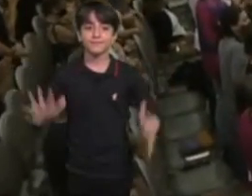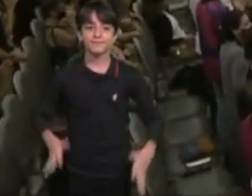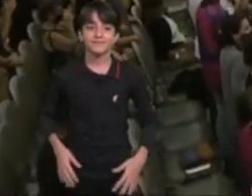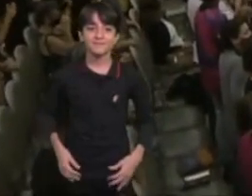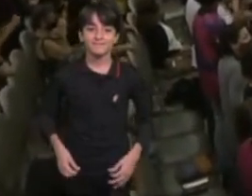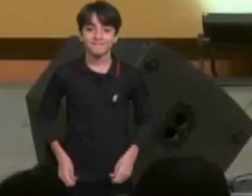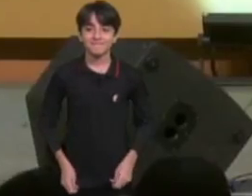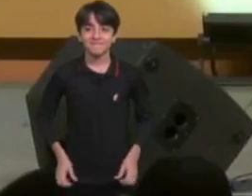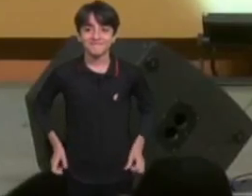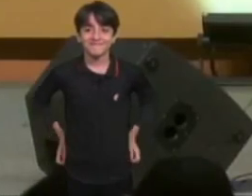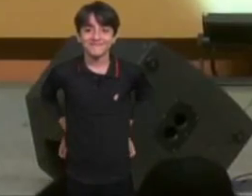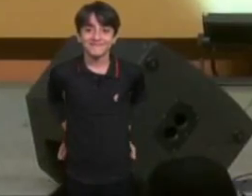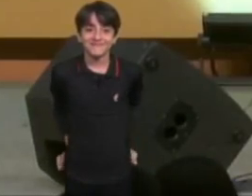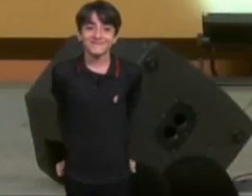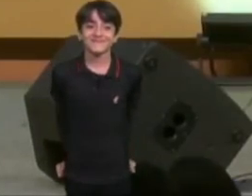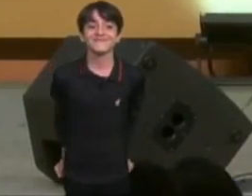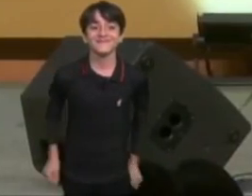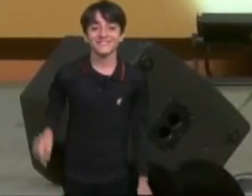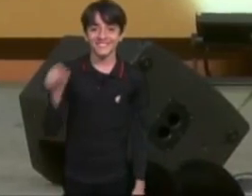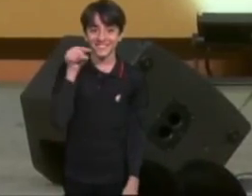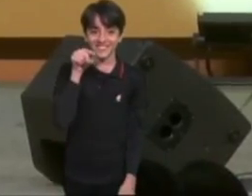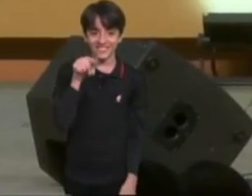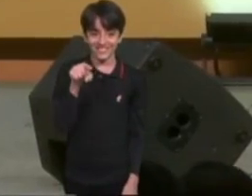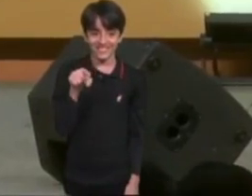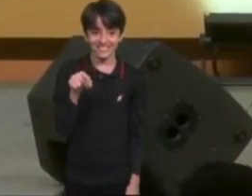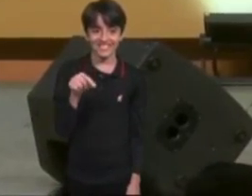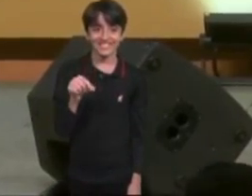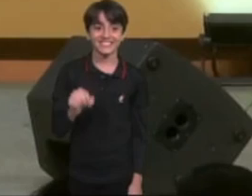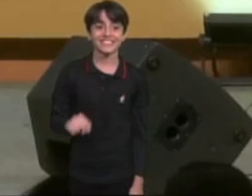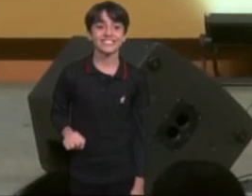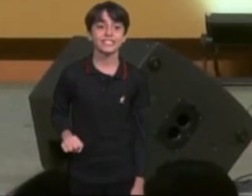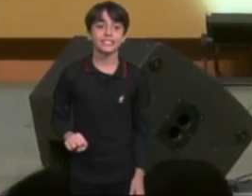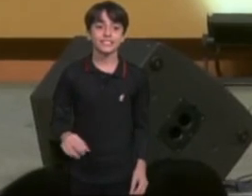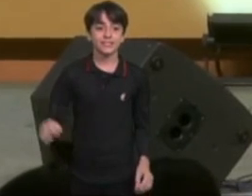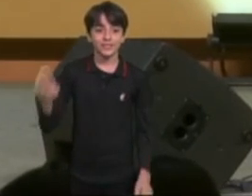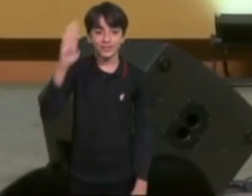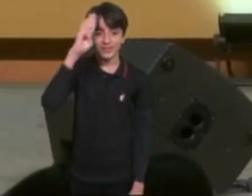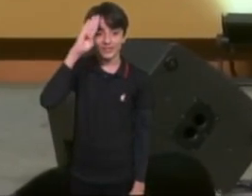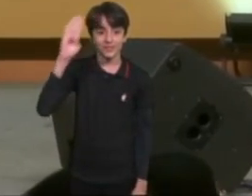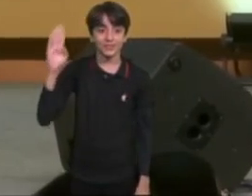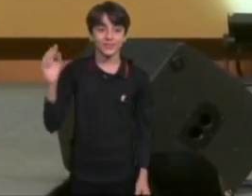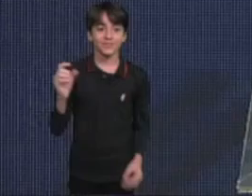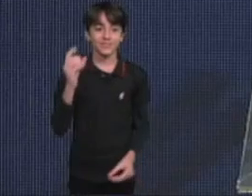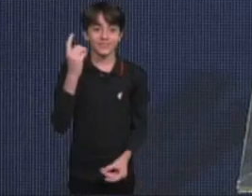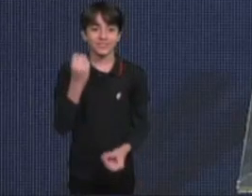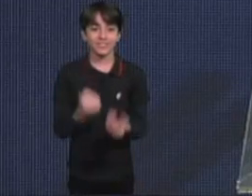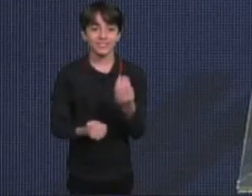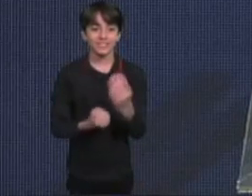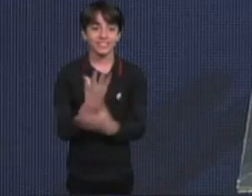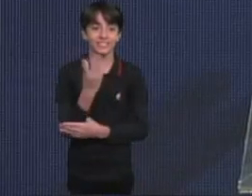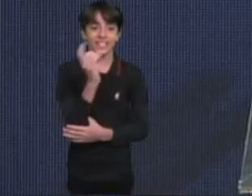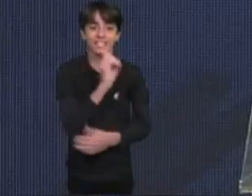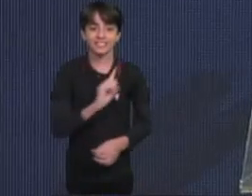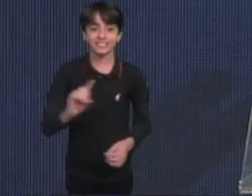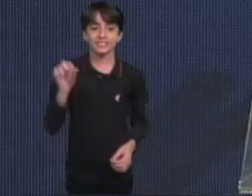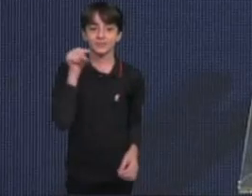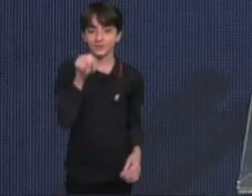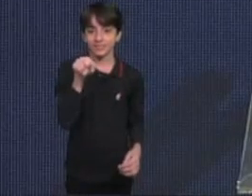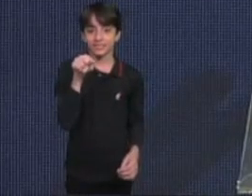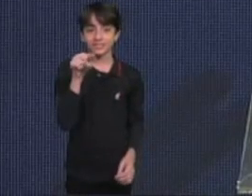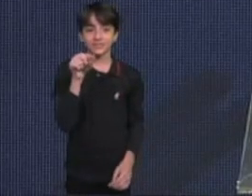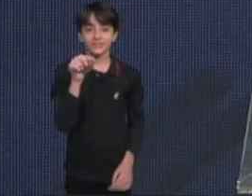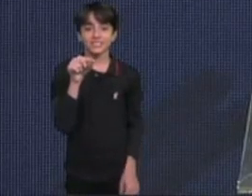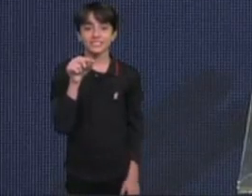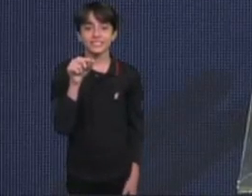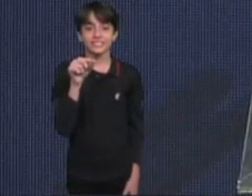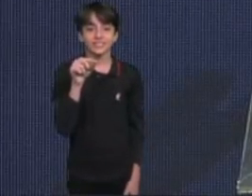se você coroa da criação de Deus você olha